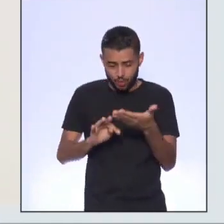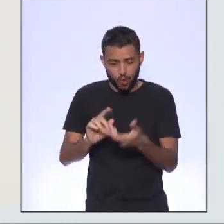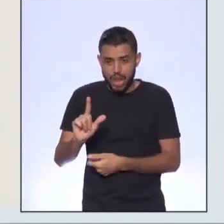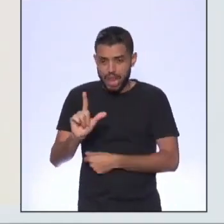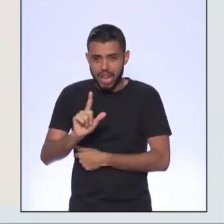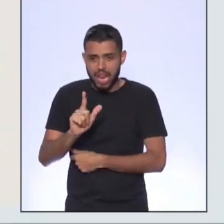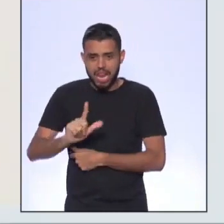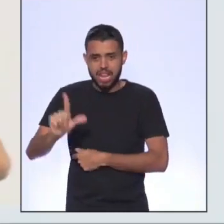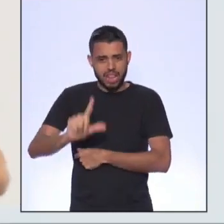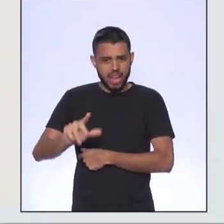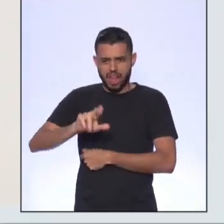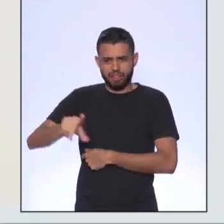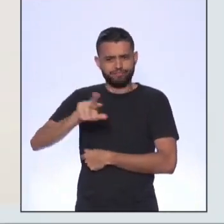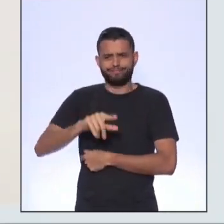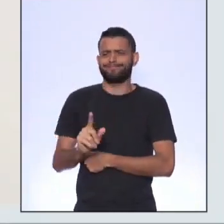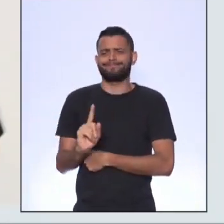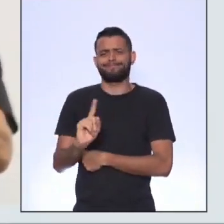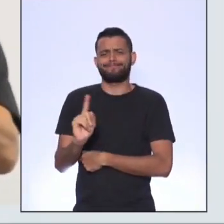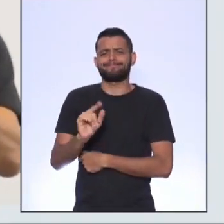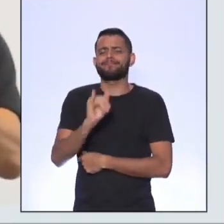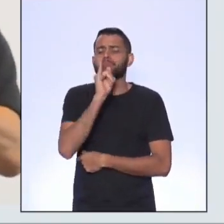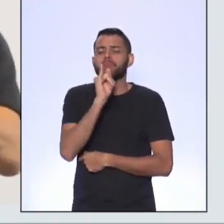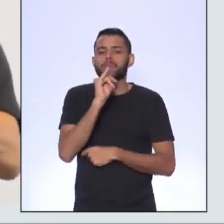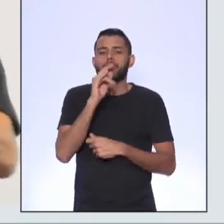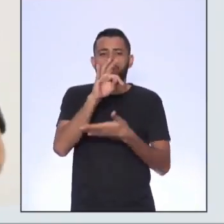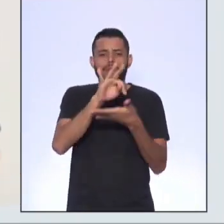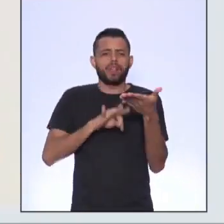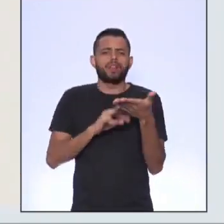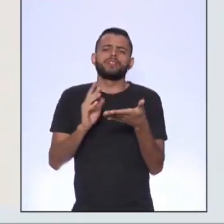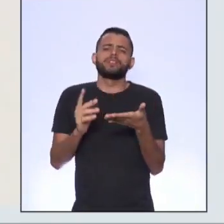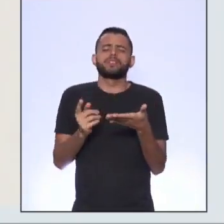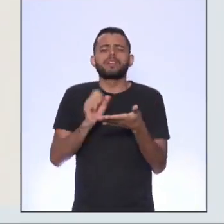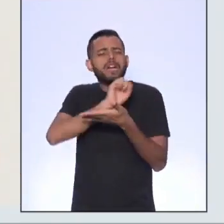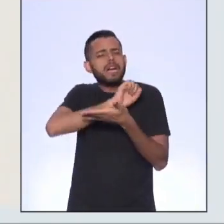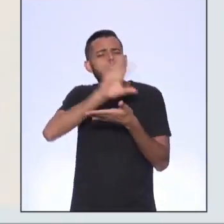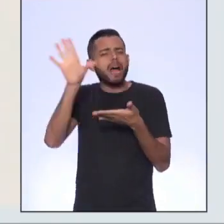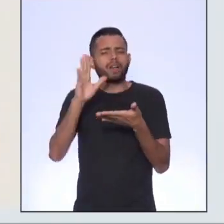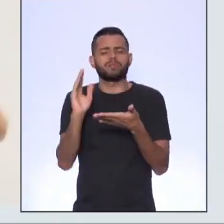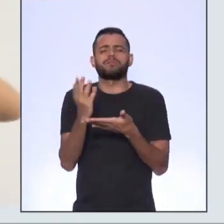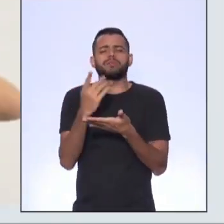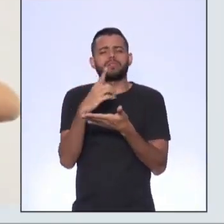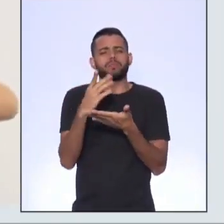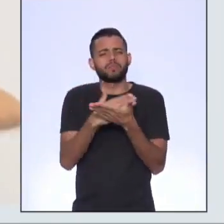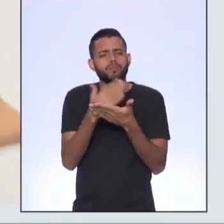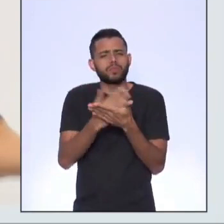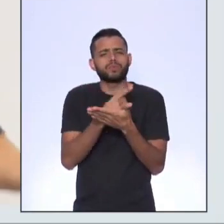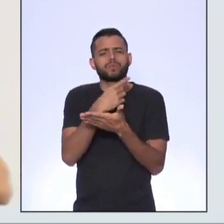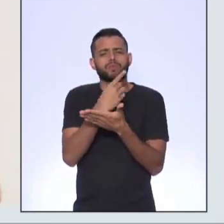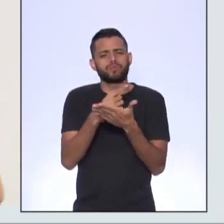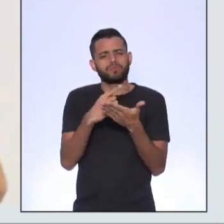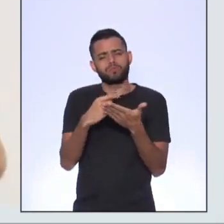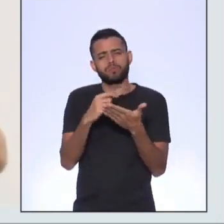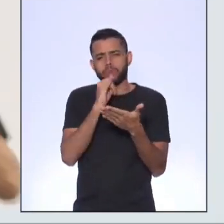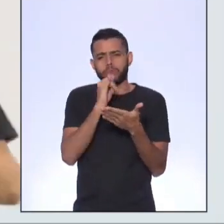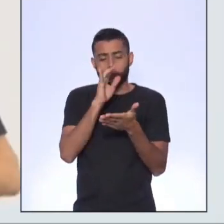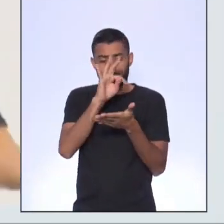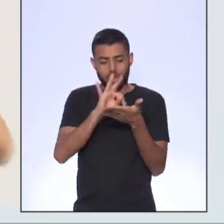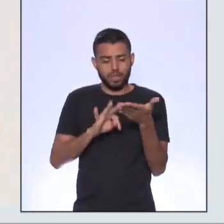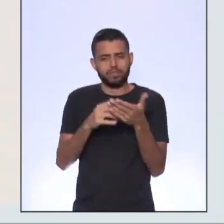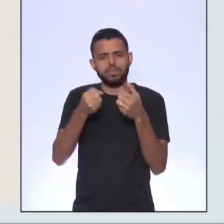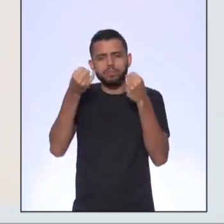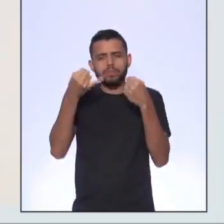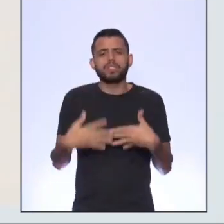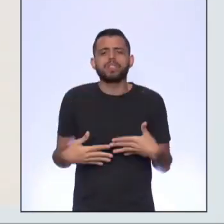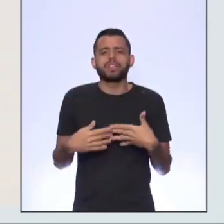pode acontecer. Imagina um texto didático. Lá na sua apostila, no seu livro, tem um texto explicando a divisão de